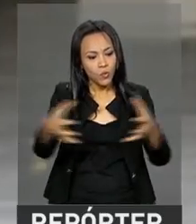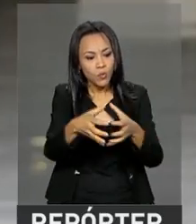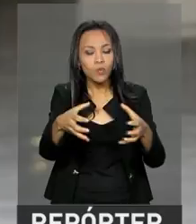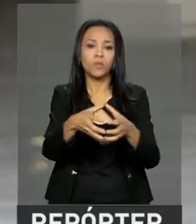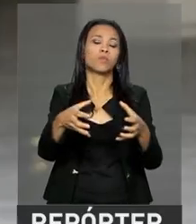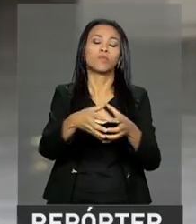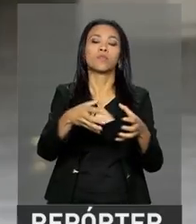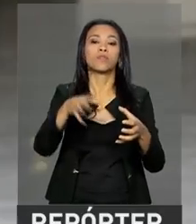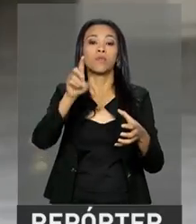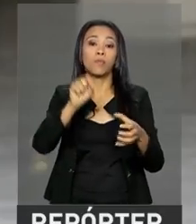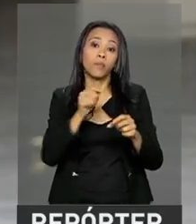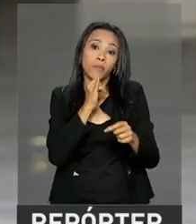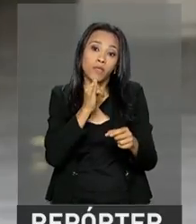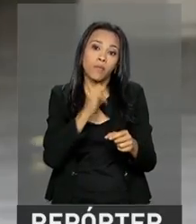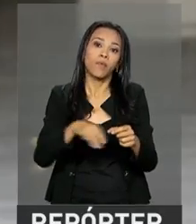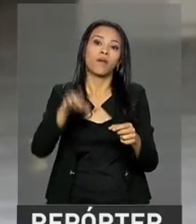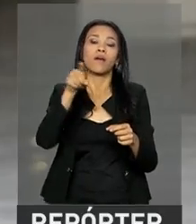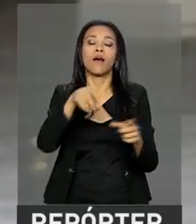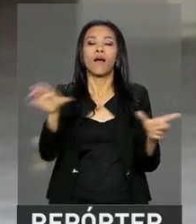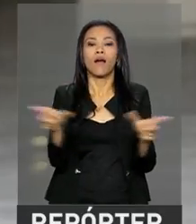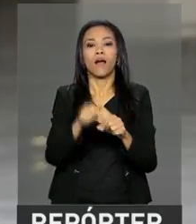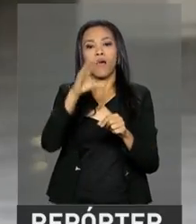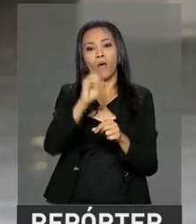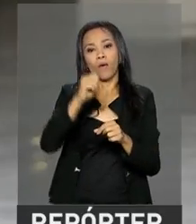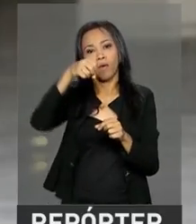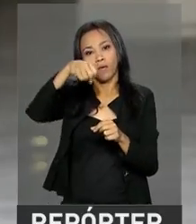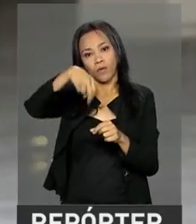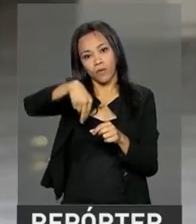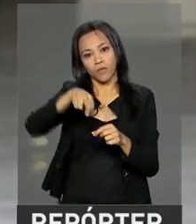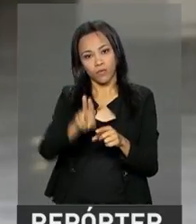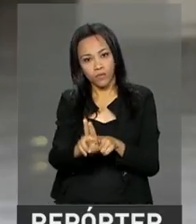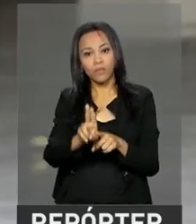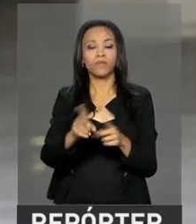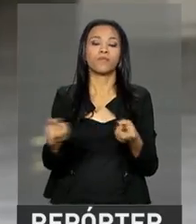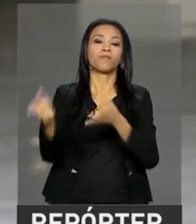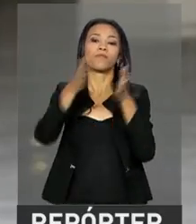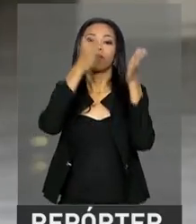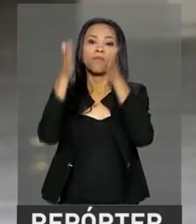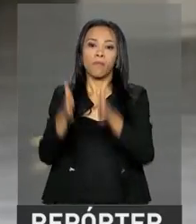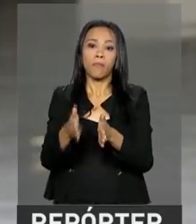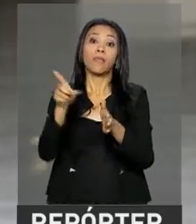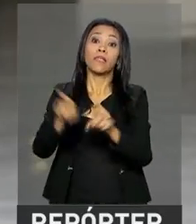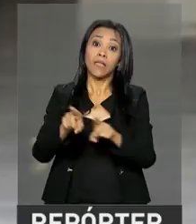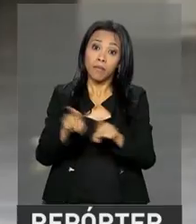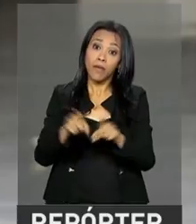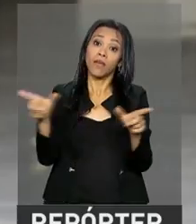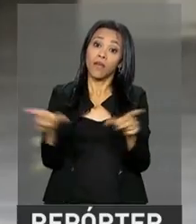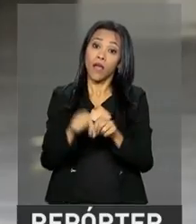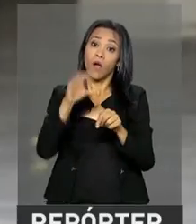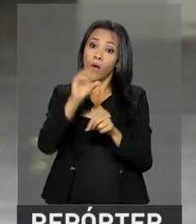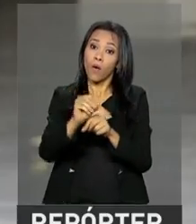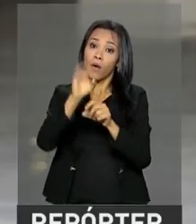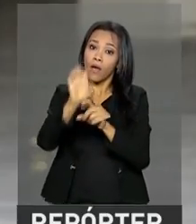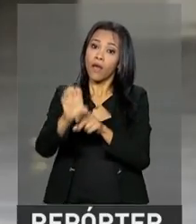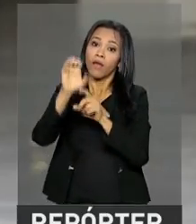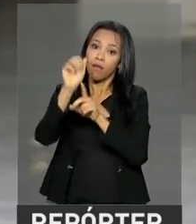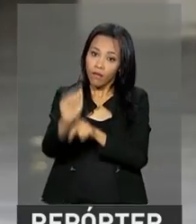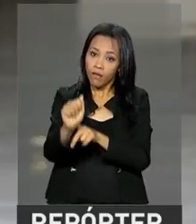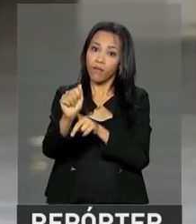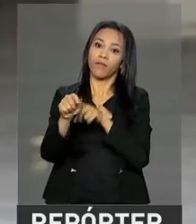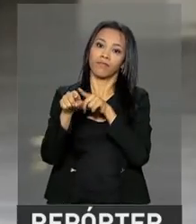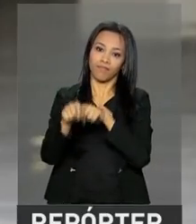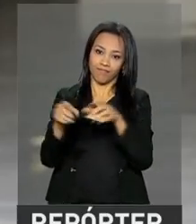internacionais como a Organização das Nações Unidas a ONU e também juntamente a OEA a organização dos